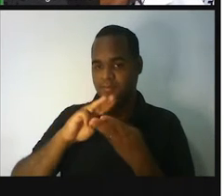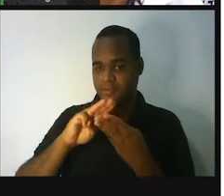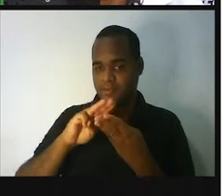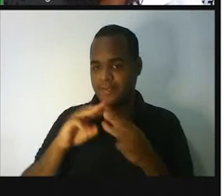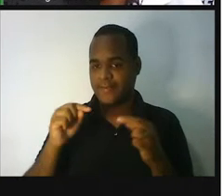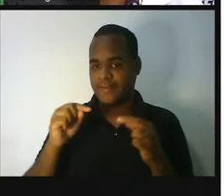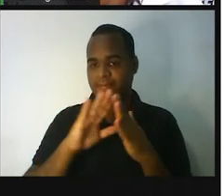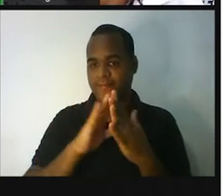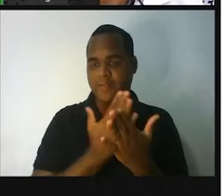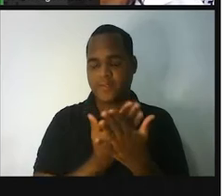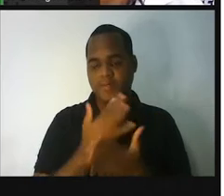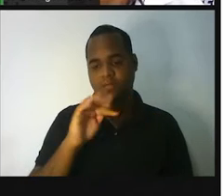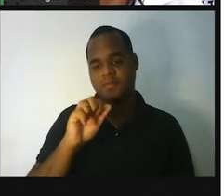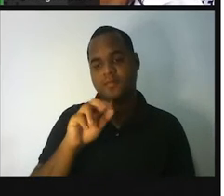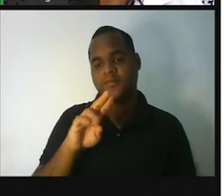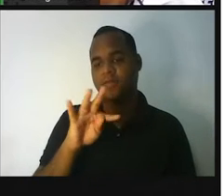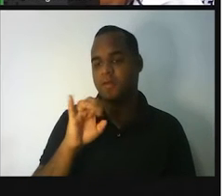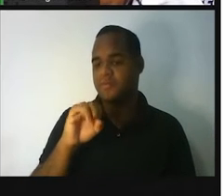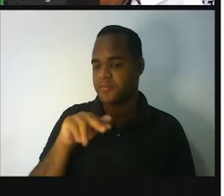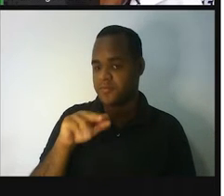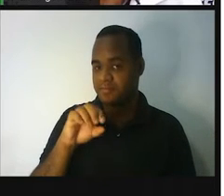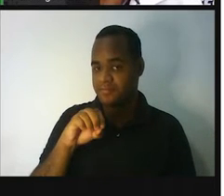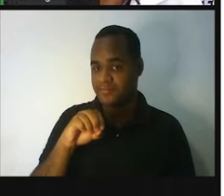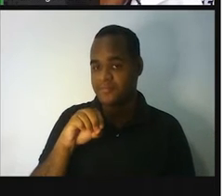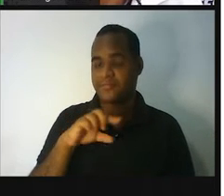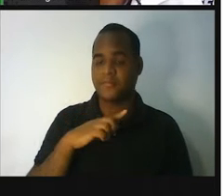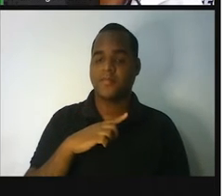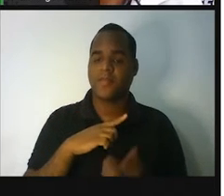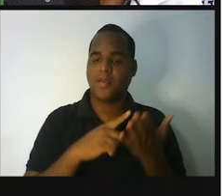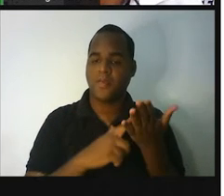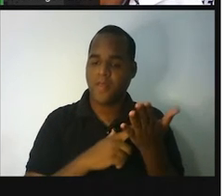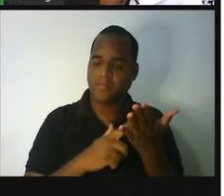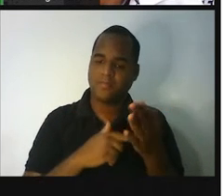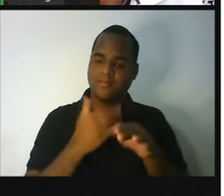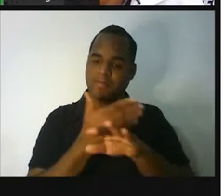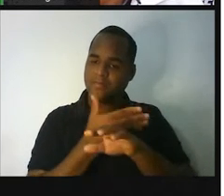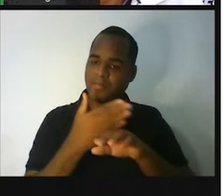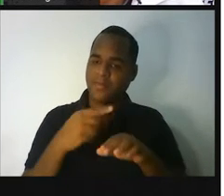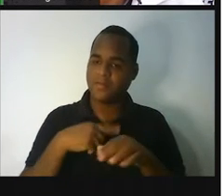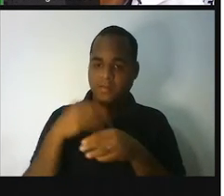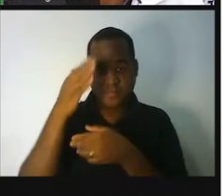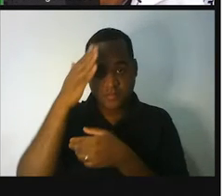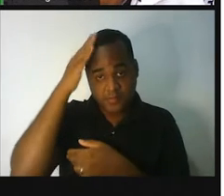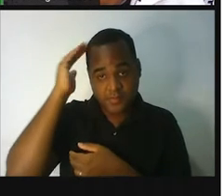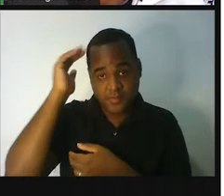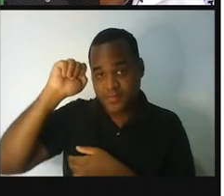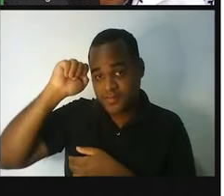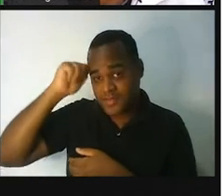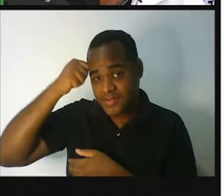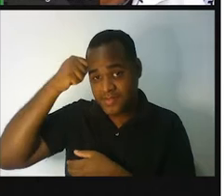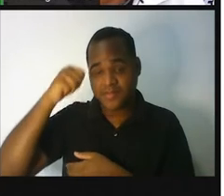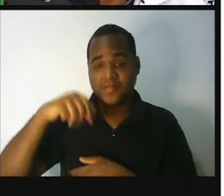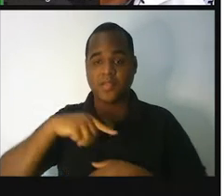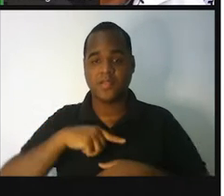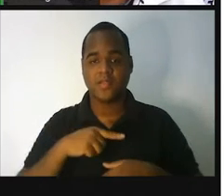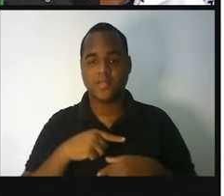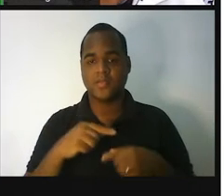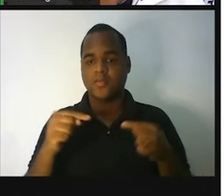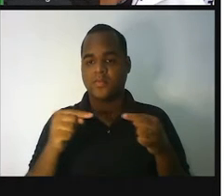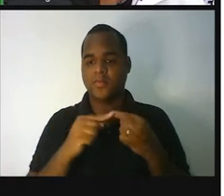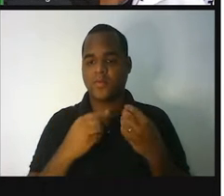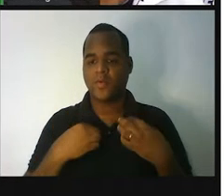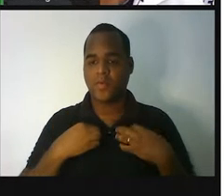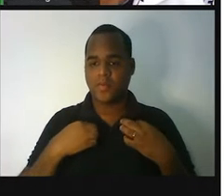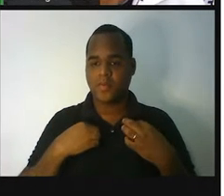da Escola Municipal Faustino Dias Lima Eu tenho pele branca cabelo preto profissional camisa